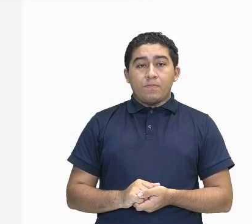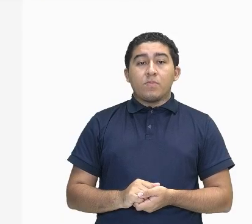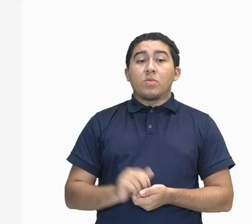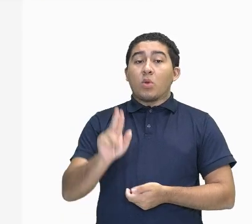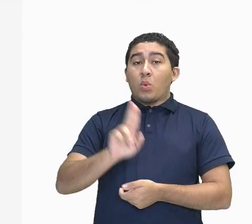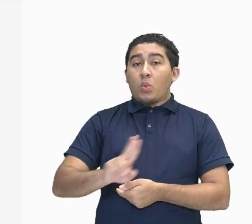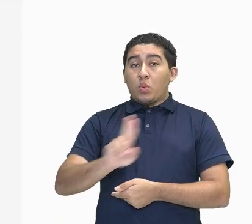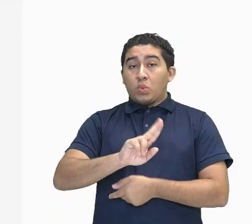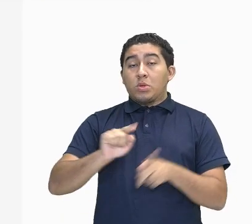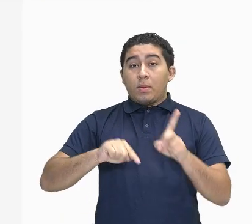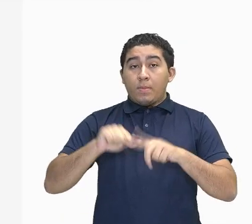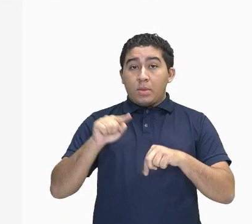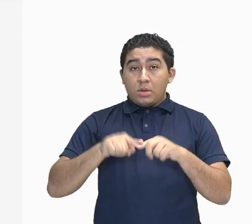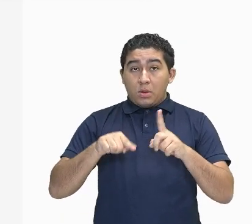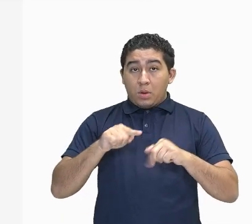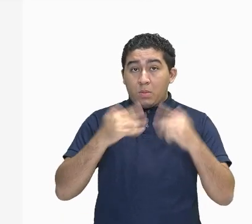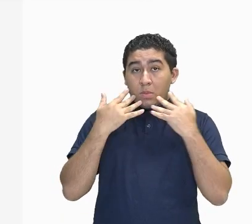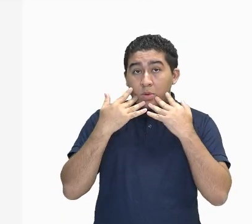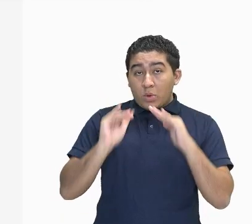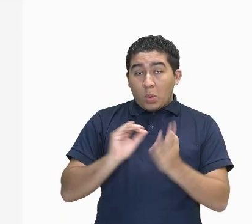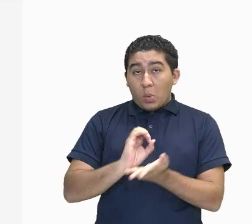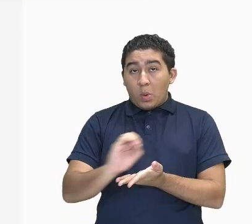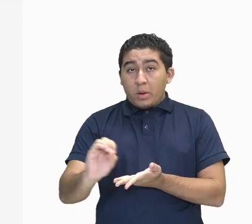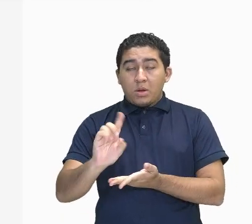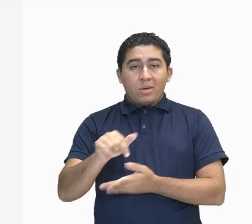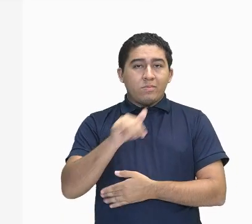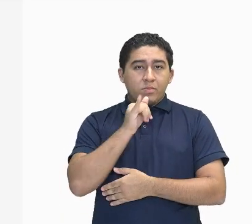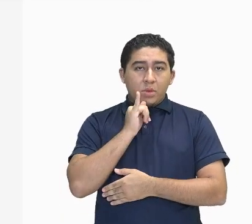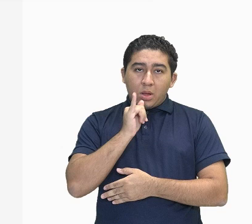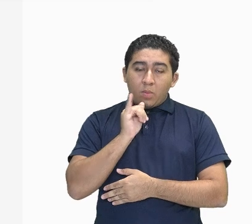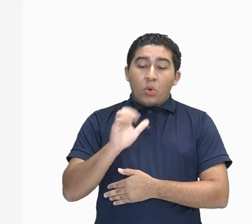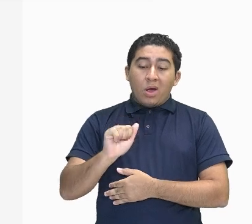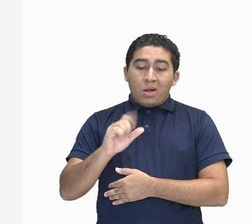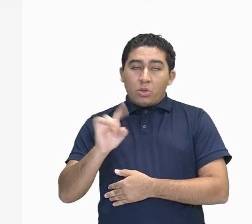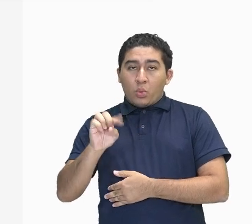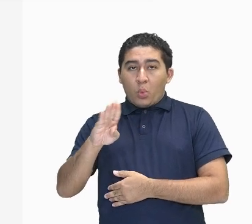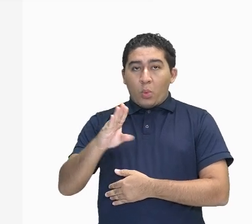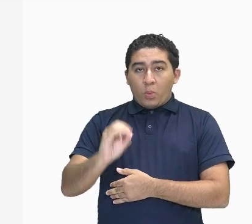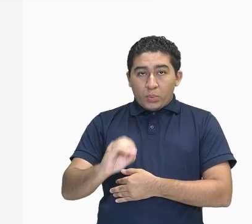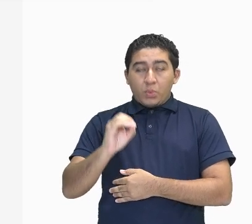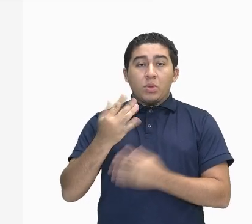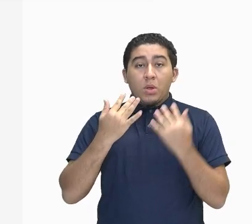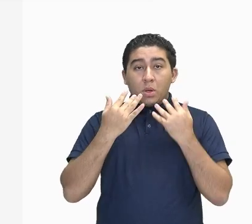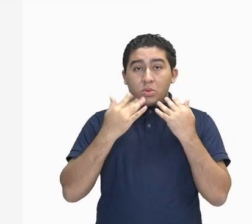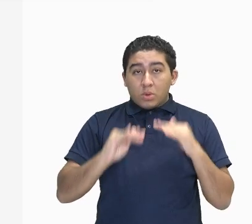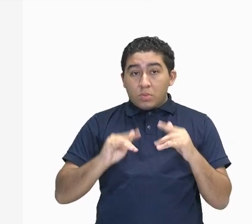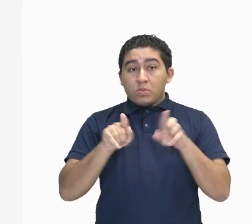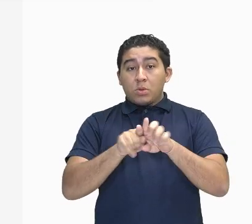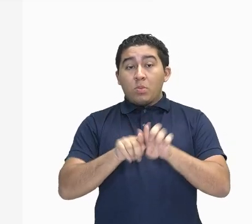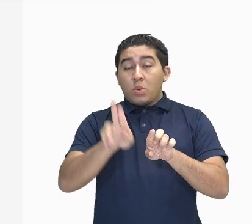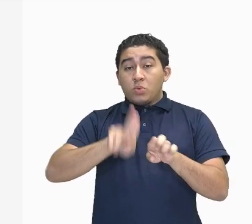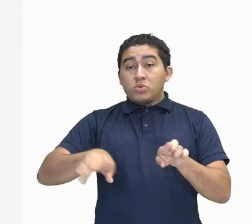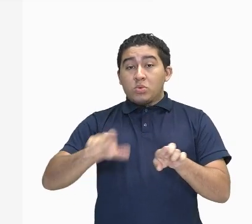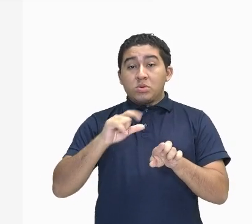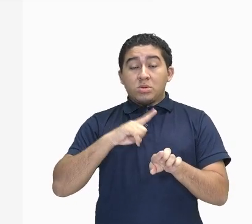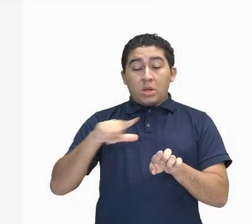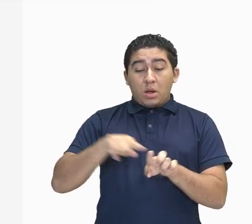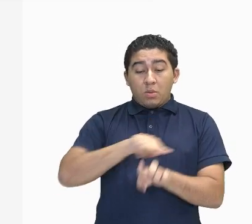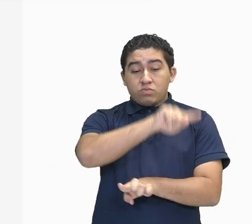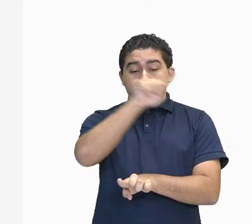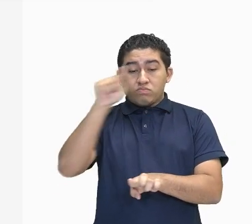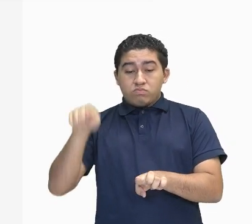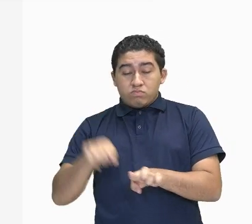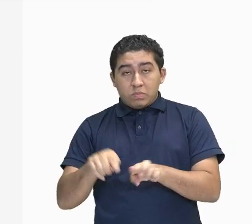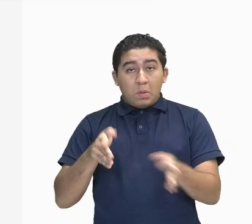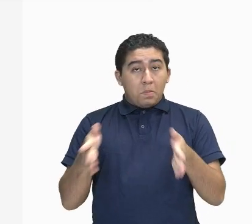resíduos orgânicos como adubo natural e aplicam técnicas como essa rotação de culturas,